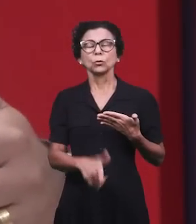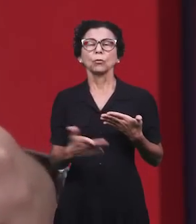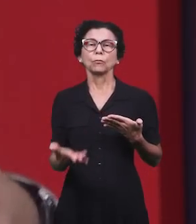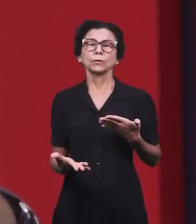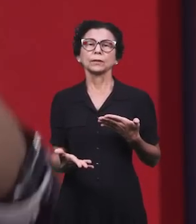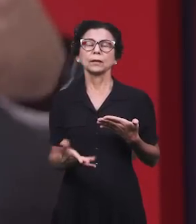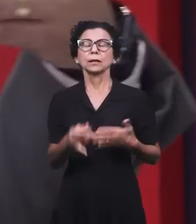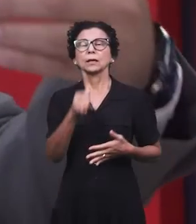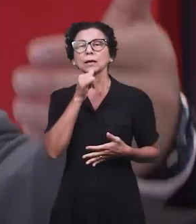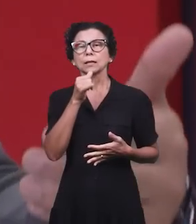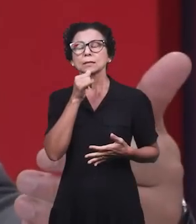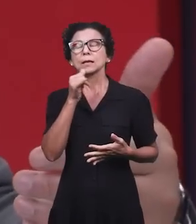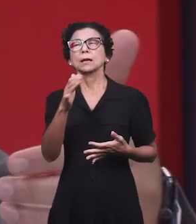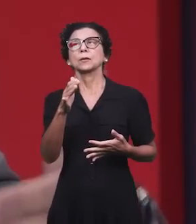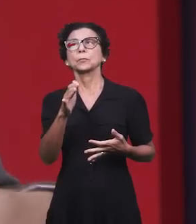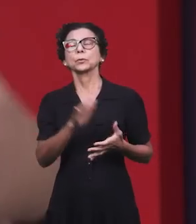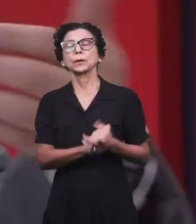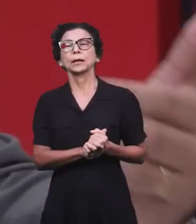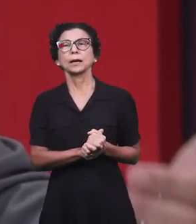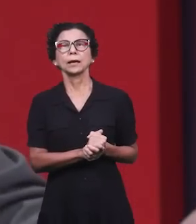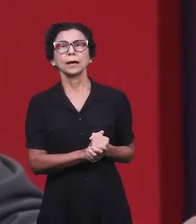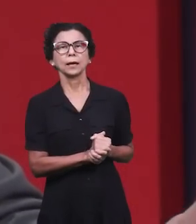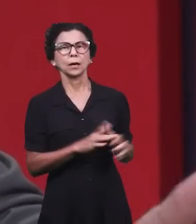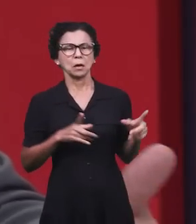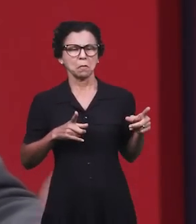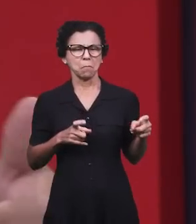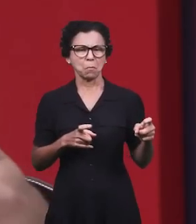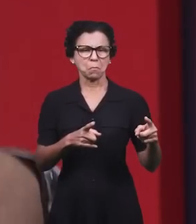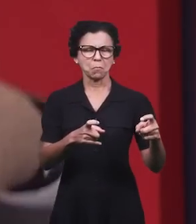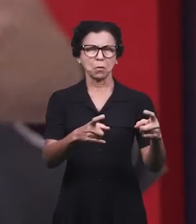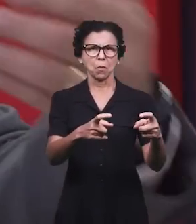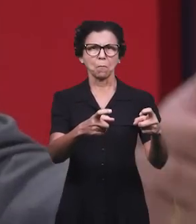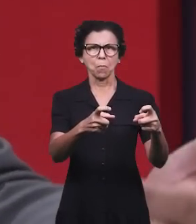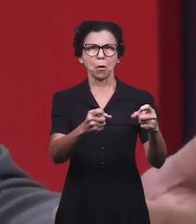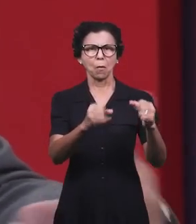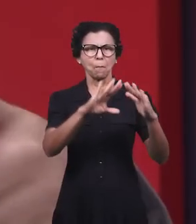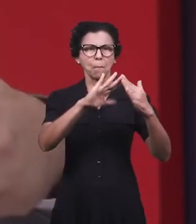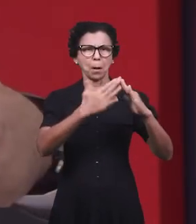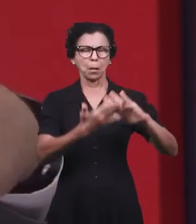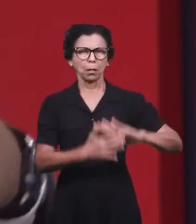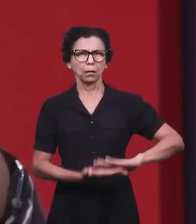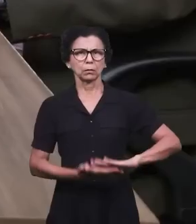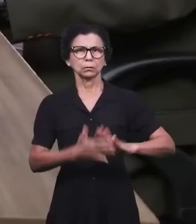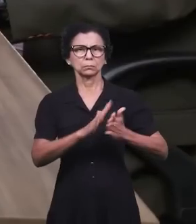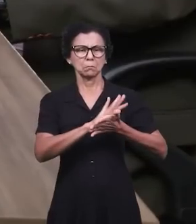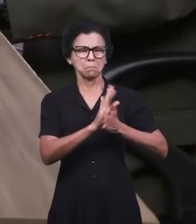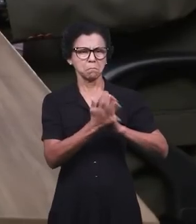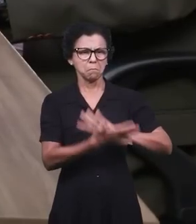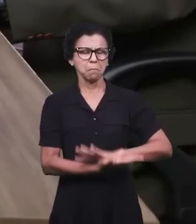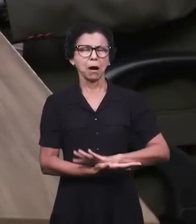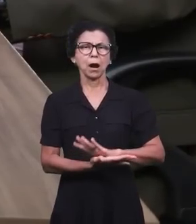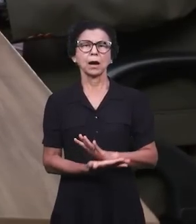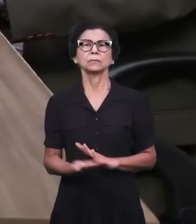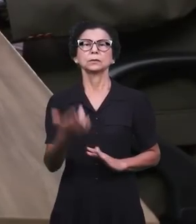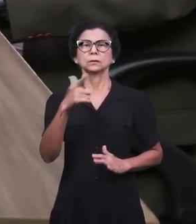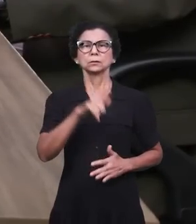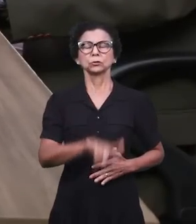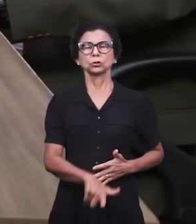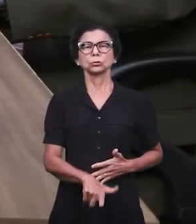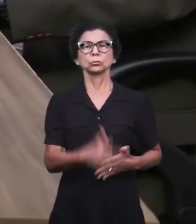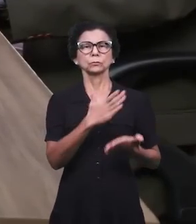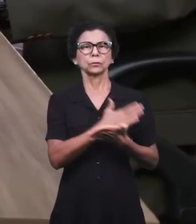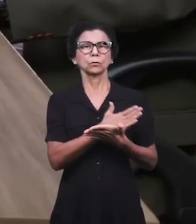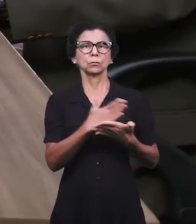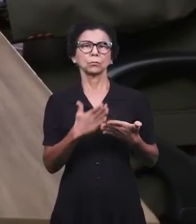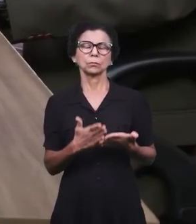você geralmente, quando tem uma destruição em massa, né, ou uma catástrofe, você usa muito o termo de reconstruir, porque você